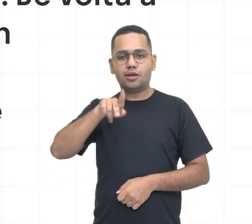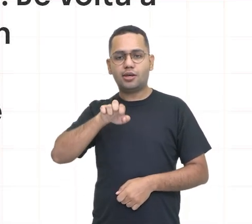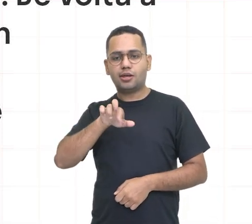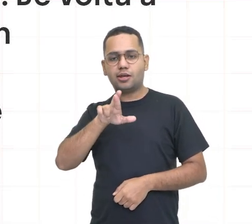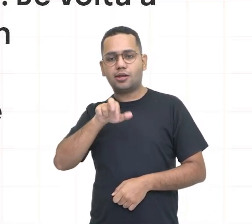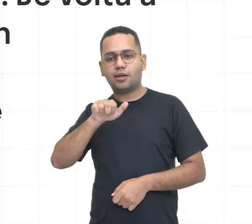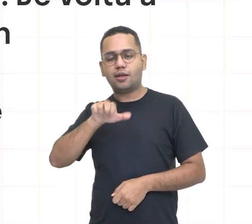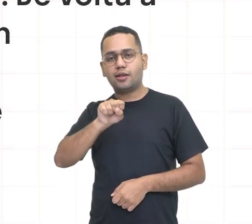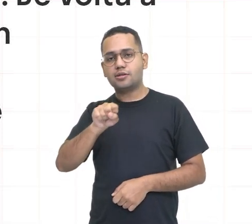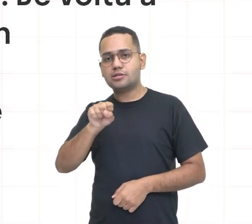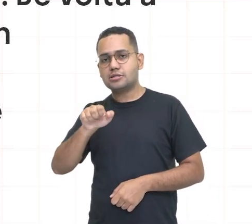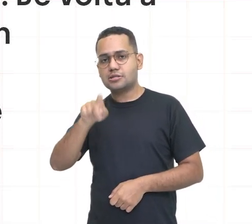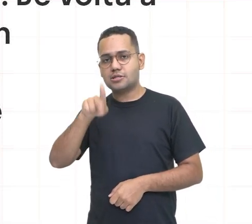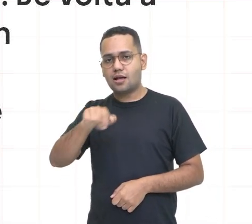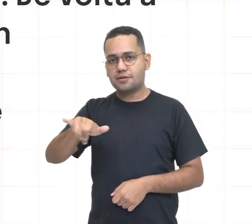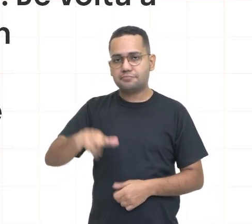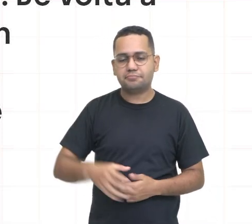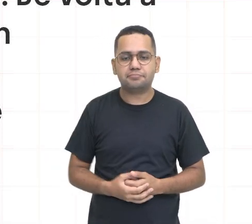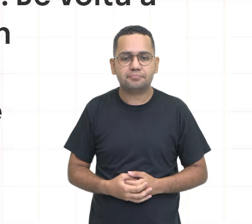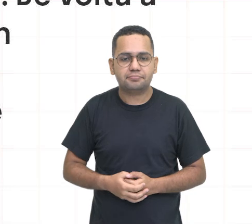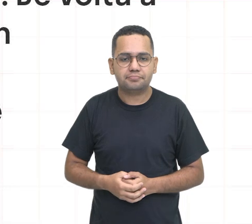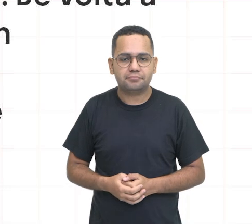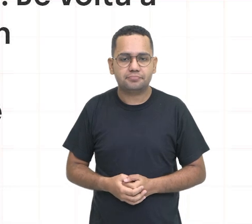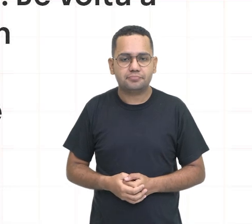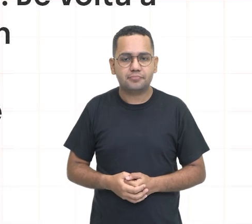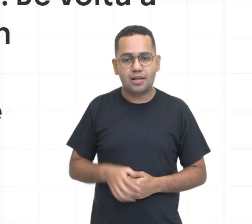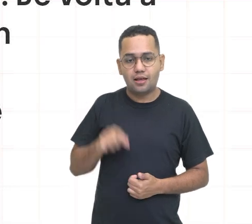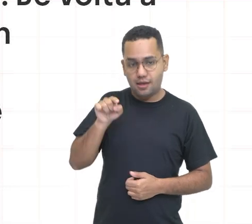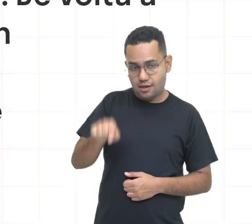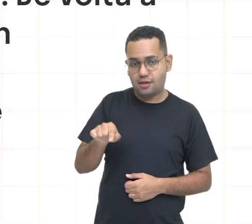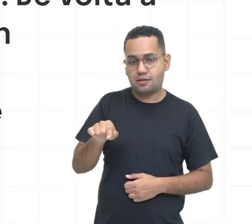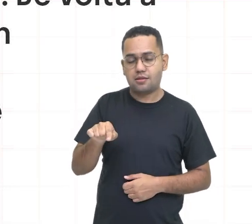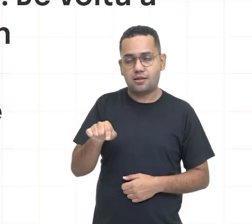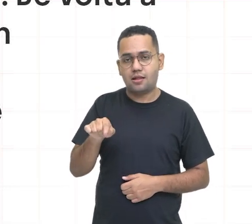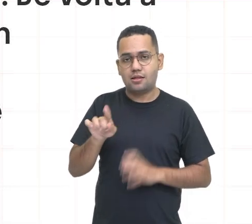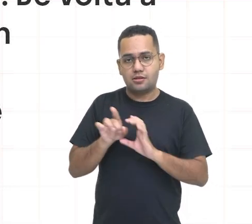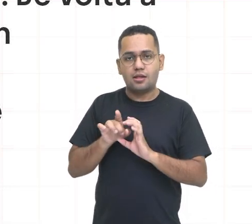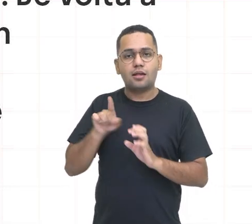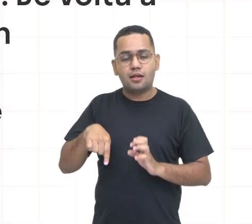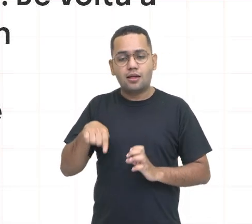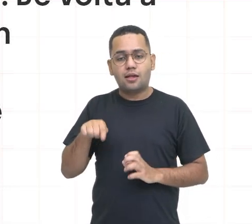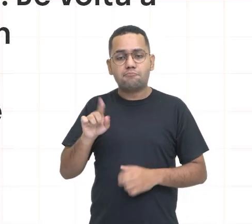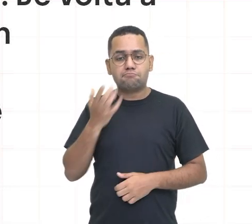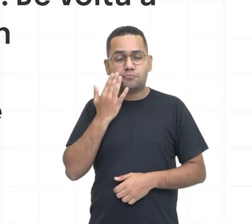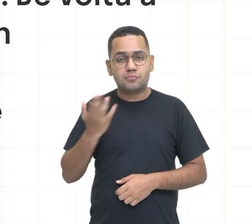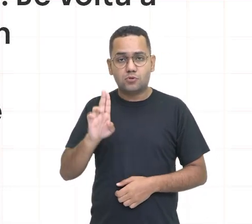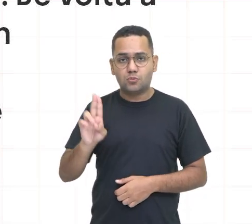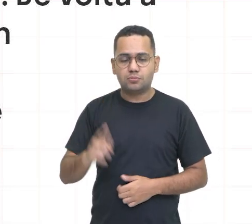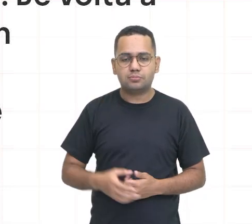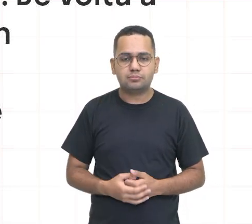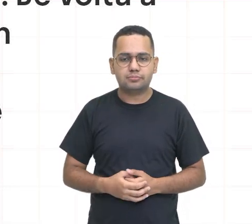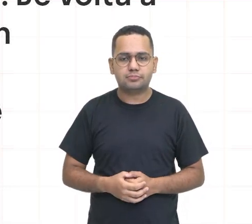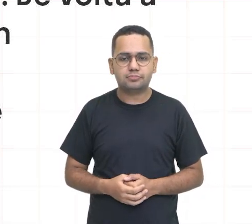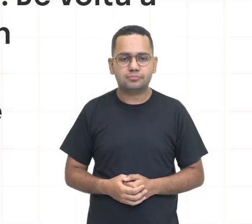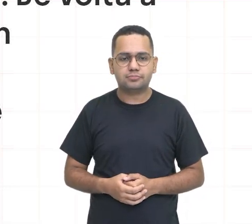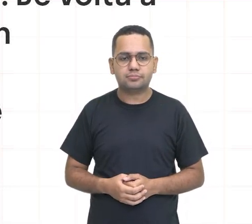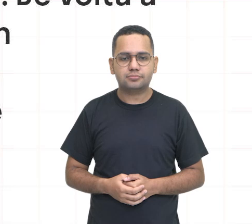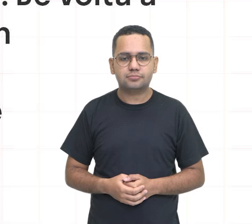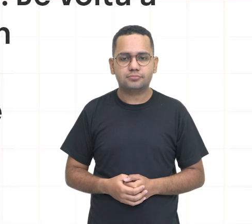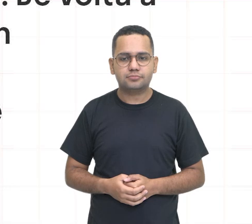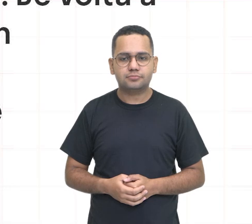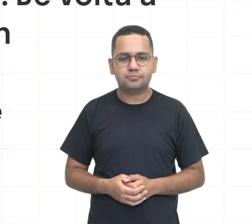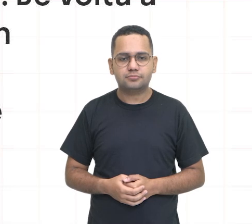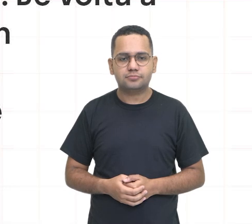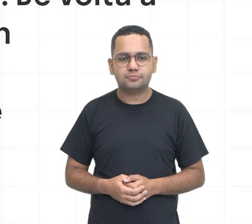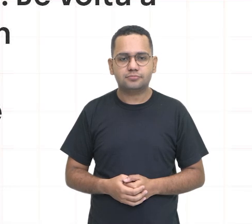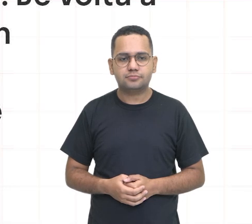Quem chefiava esse governo era um aristocrata chamado de Kerensky, que veria